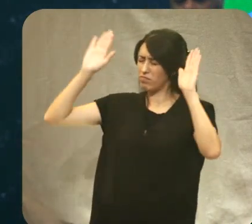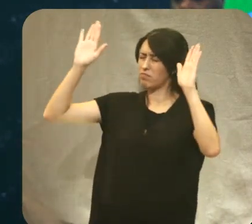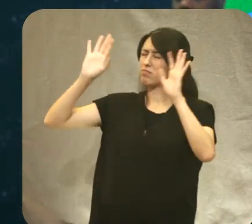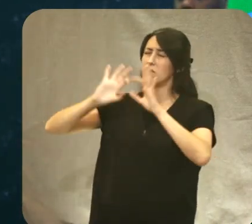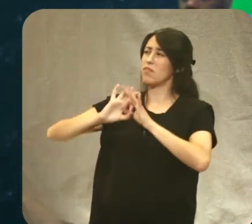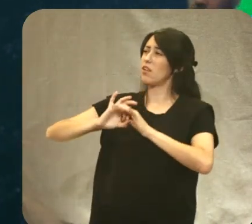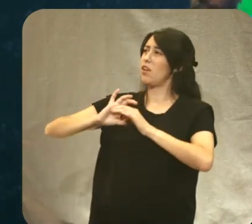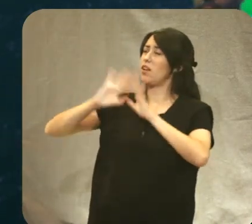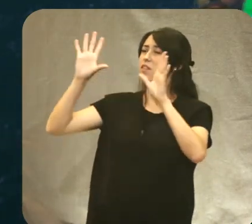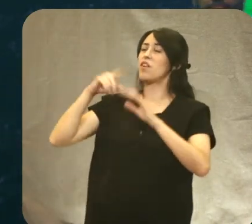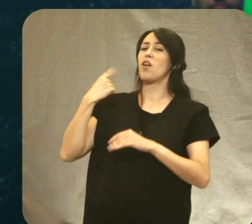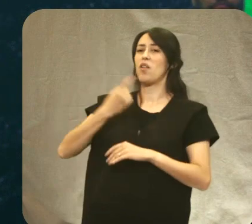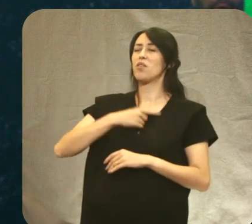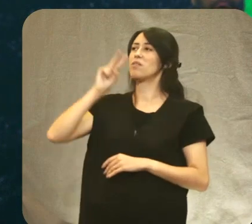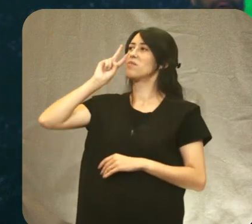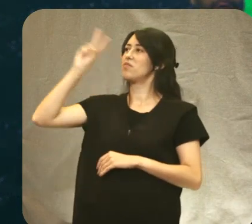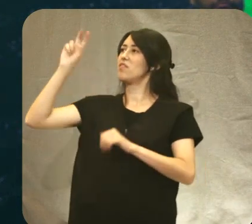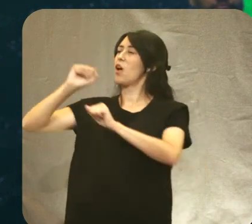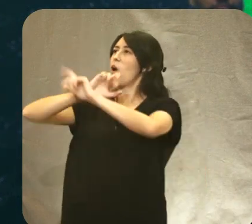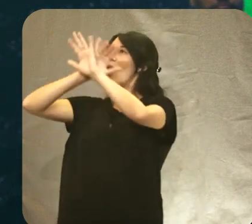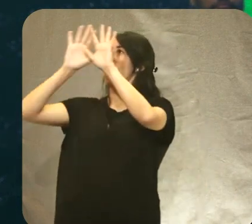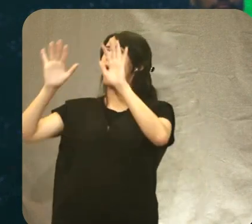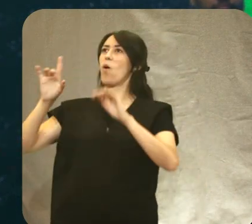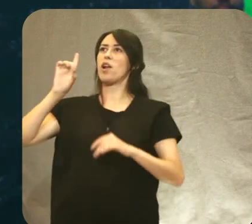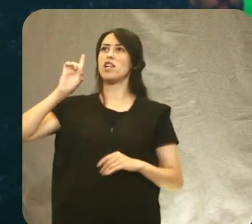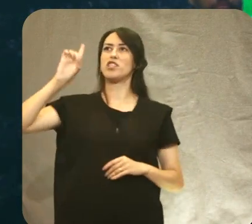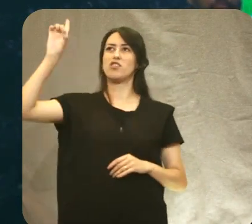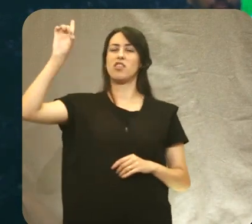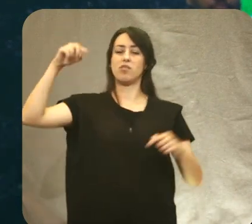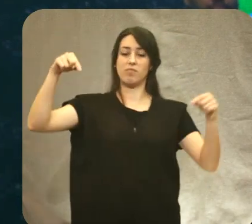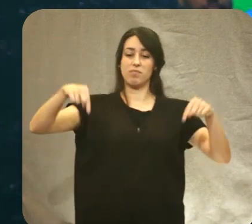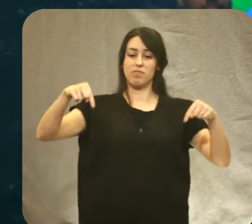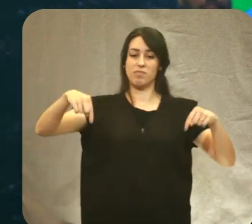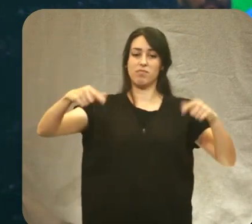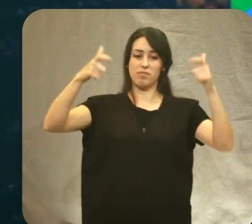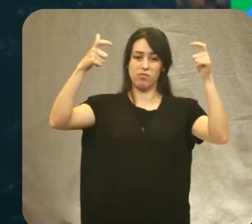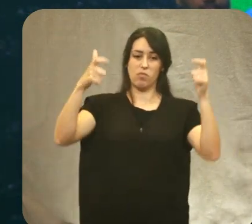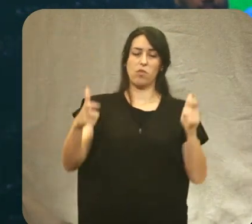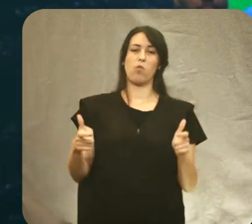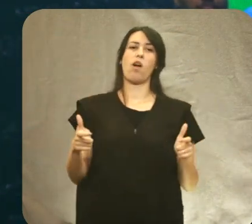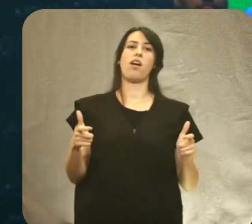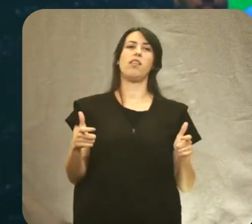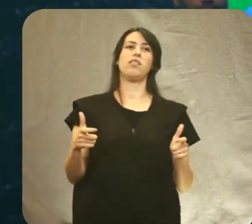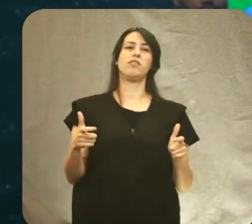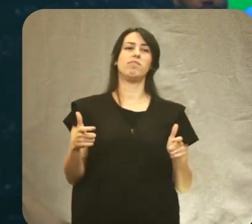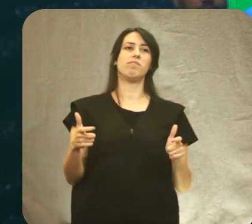Deus revelada neste